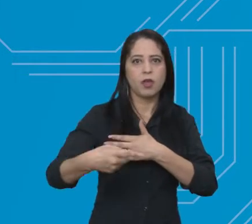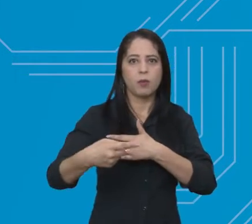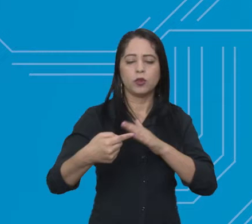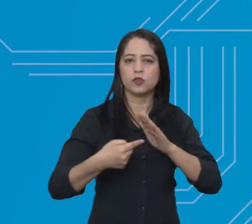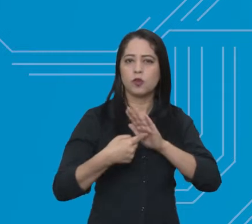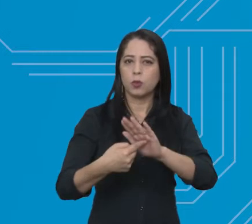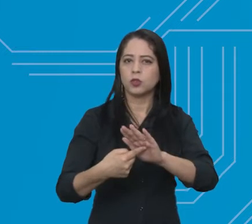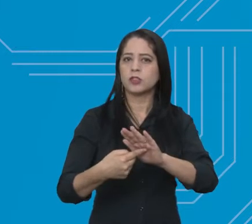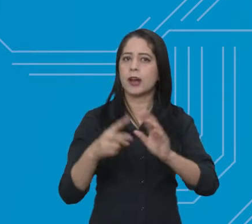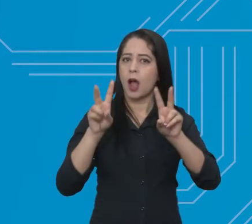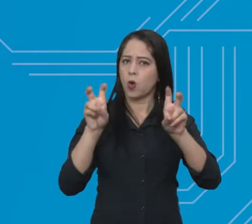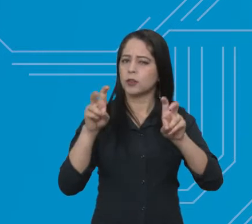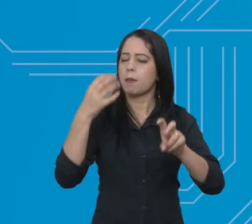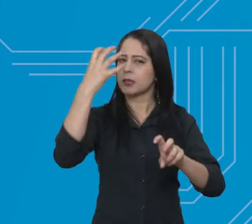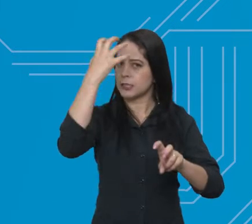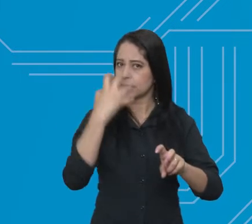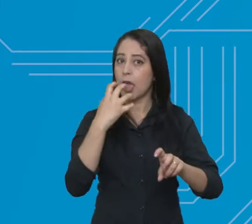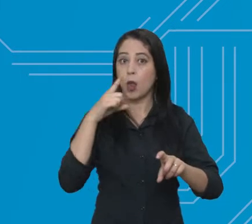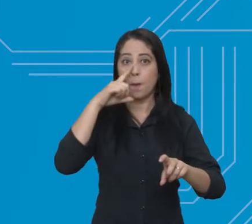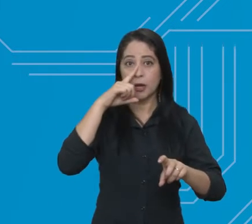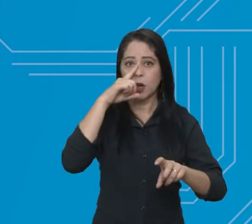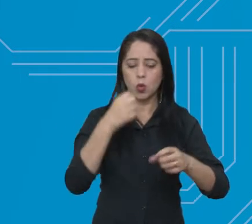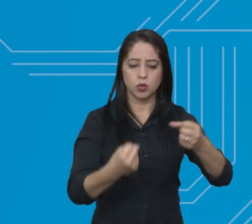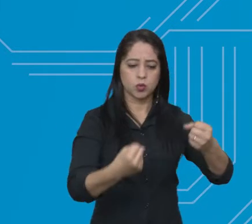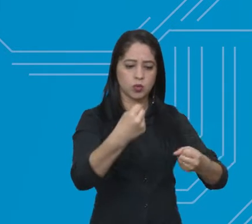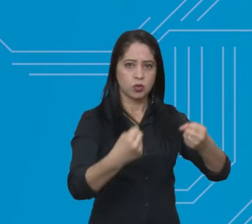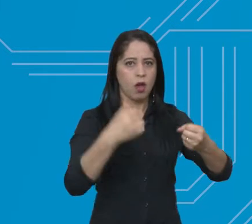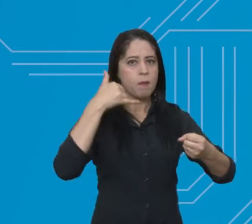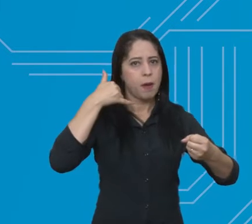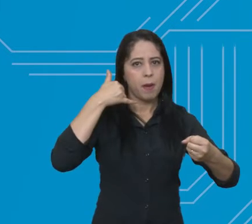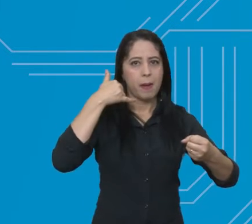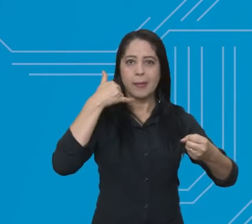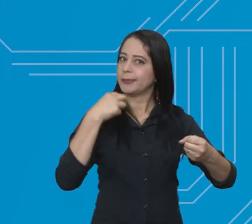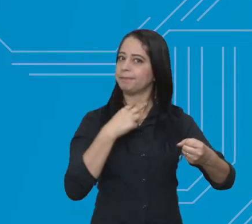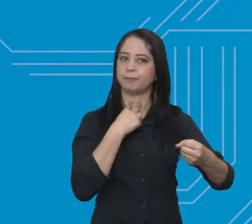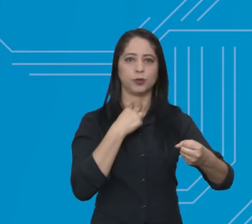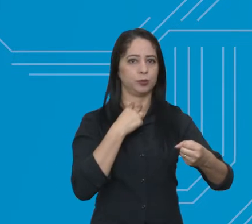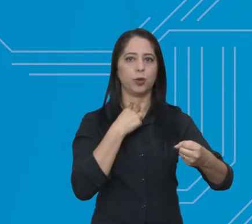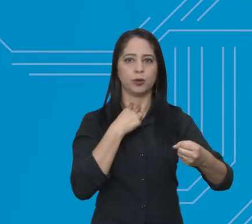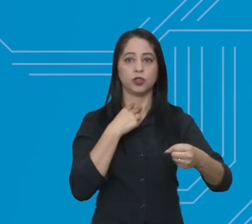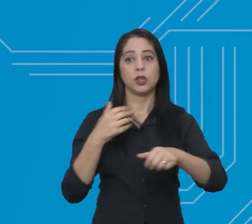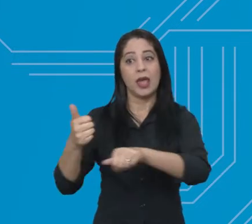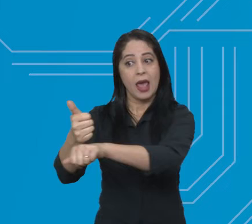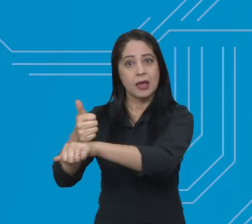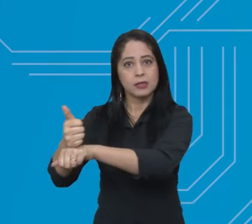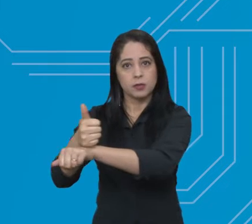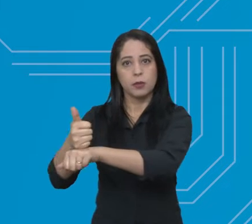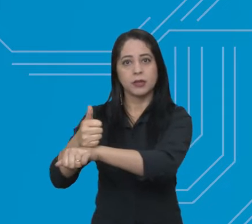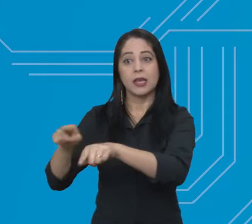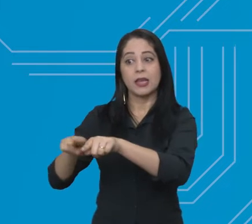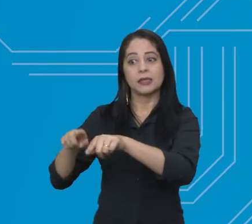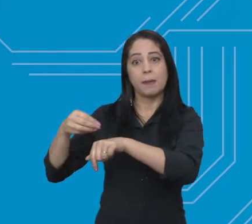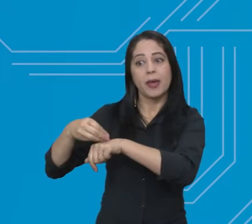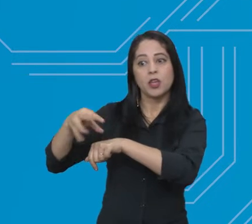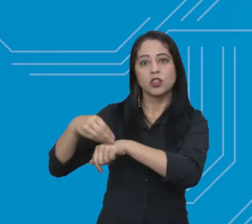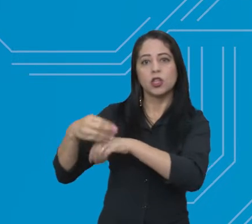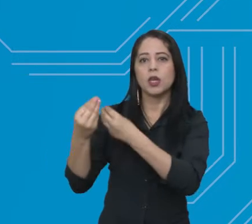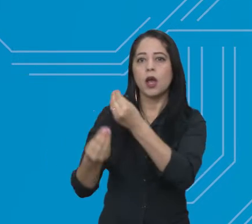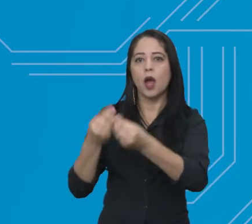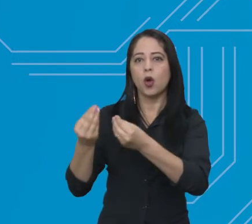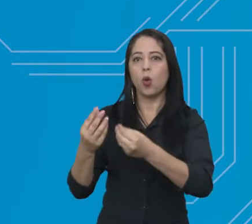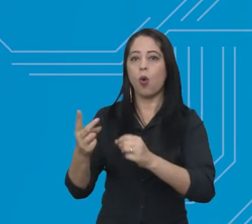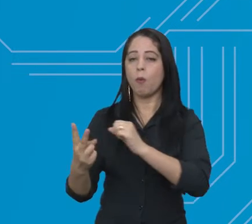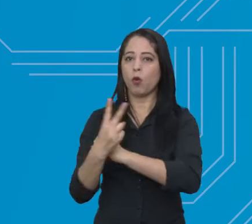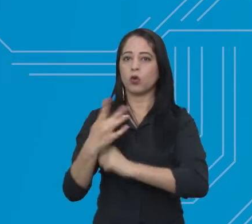vamos tratar de um assunto muito sério e perigoso, que é o uso do celular no trânsito. E ouvimos de um especialista dando orientações sobre